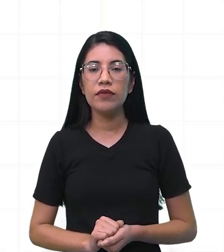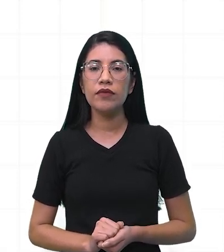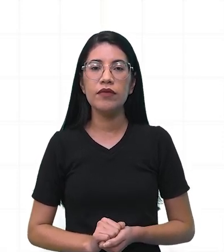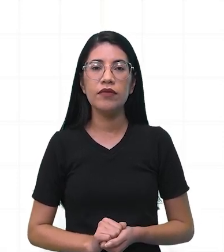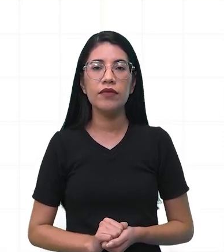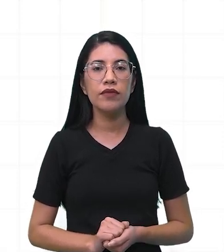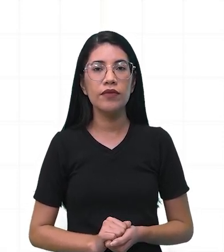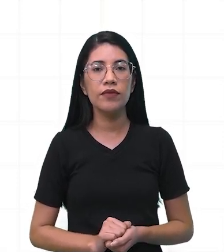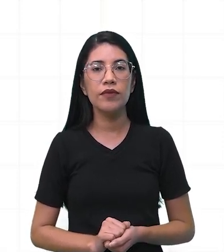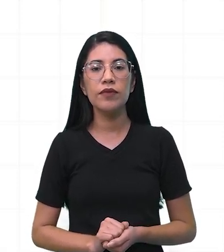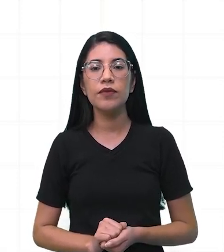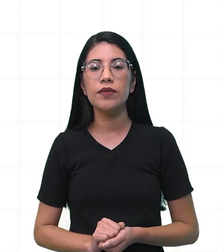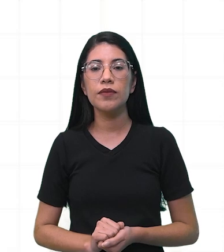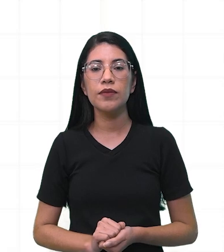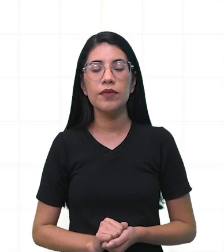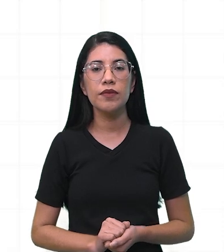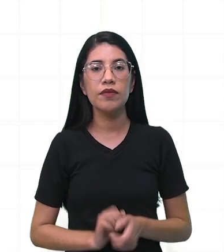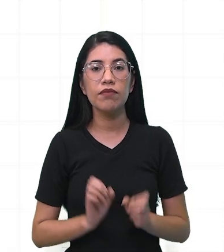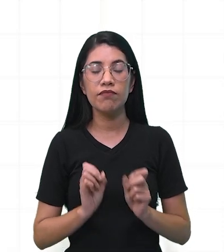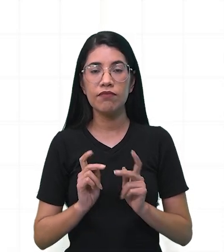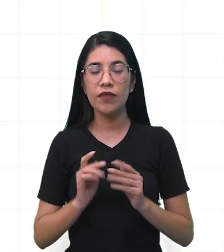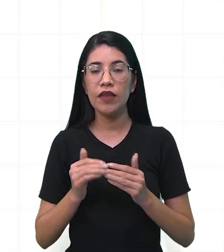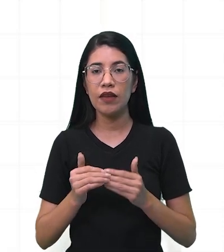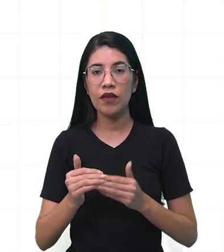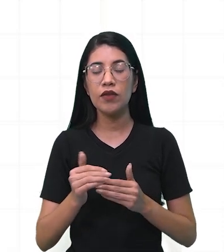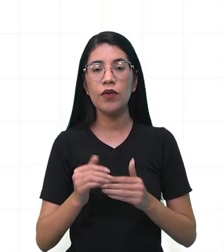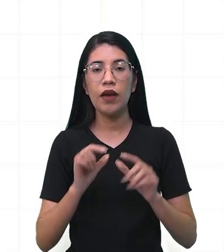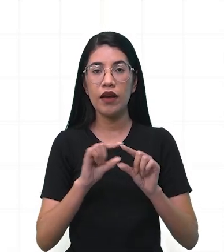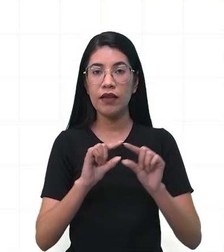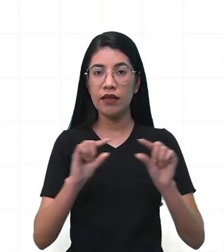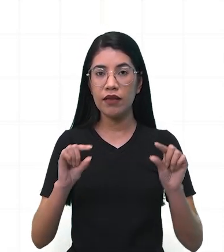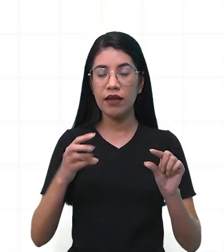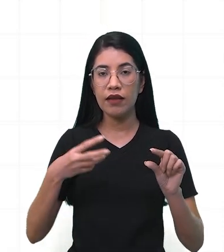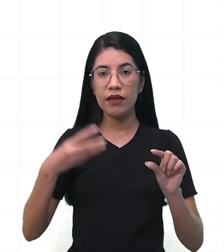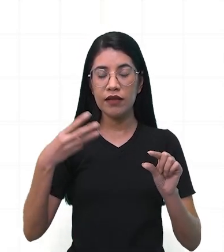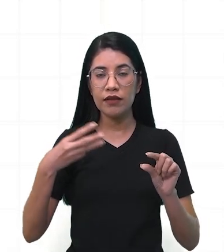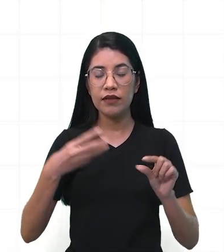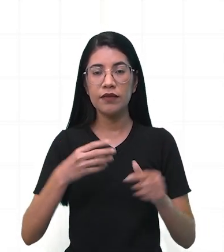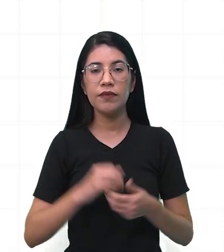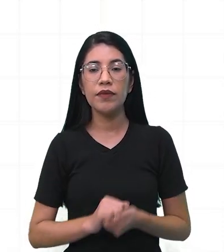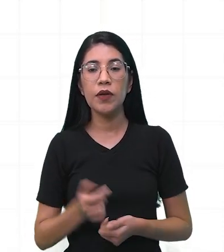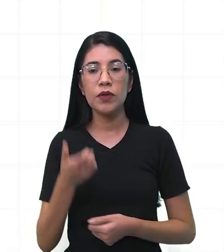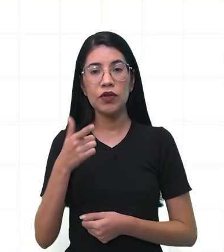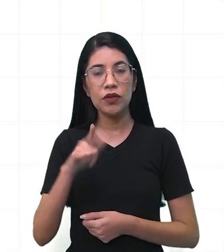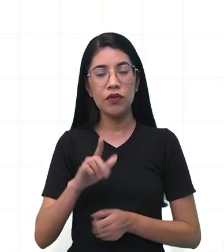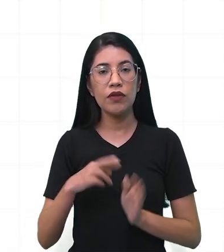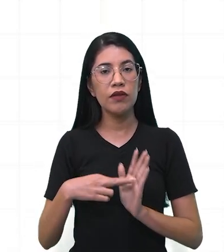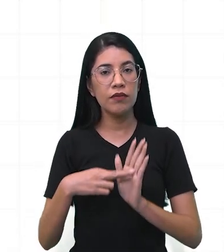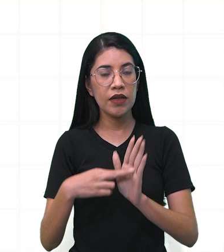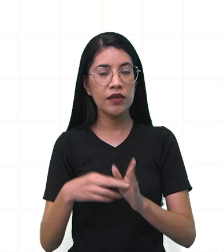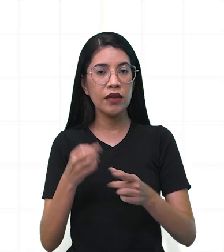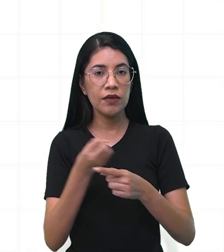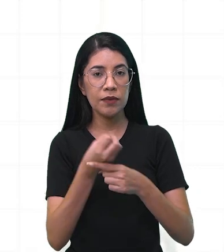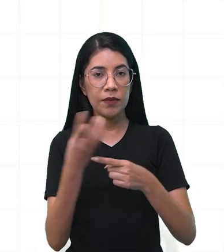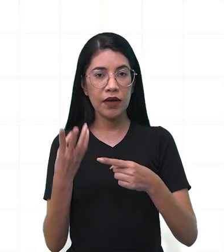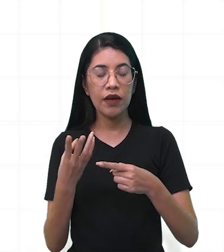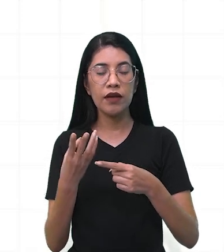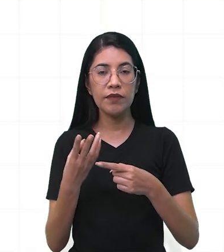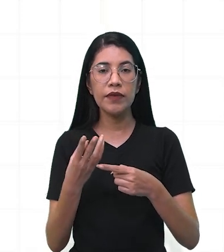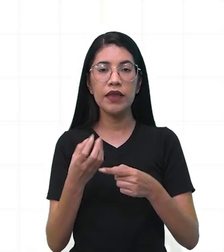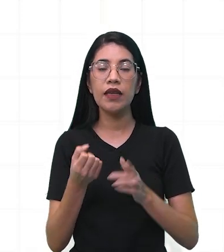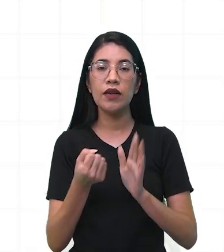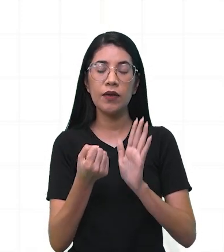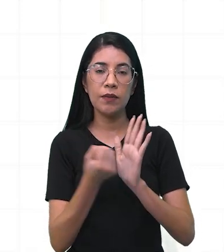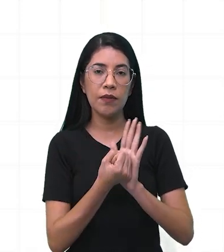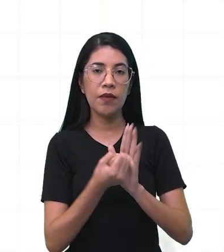Ok? Tudo certo, então vamos agora para a terceira linha. Novamente, nós temos a representação algébrica, ou seja, em